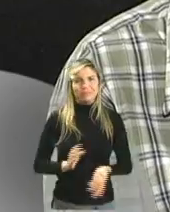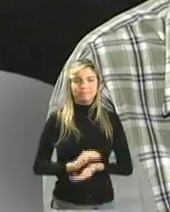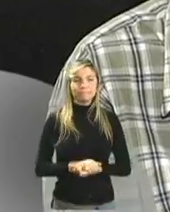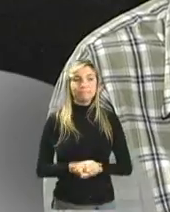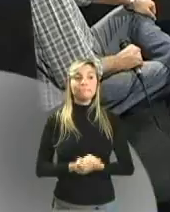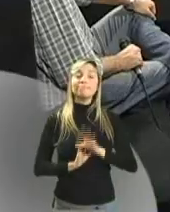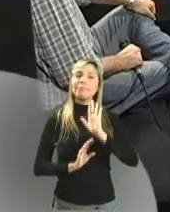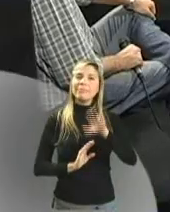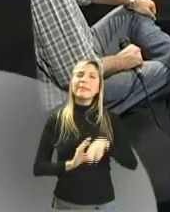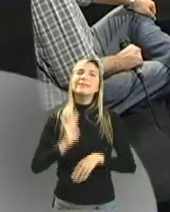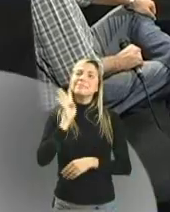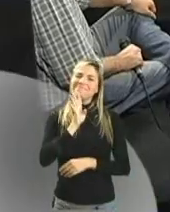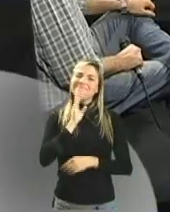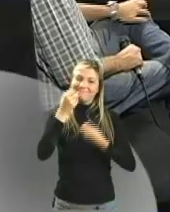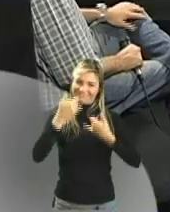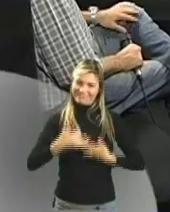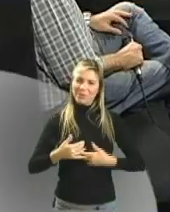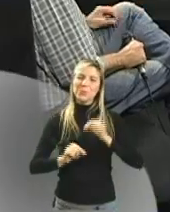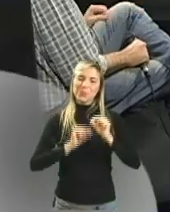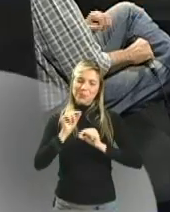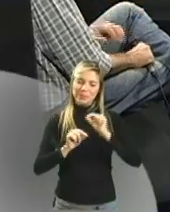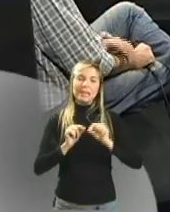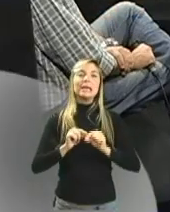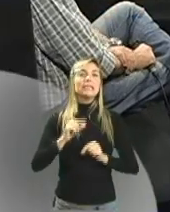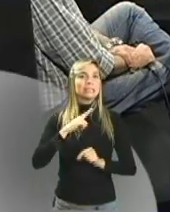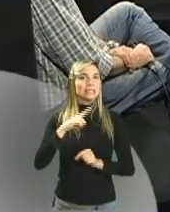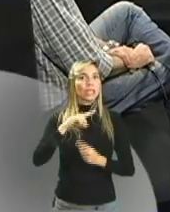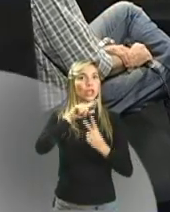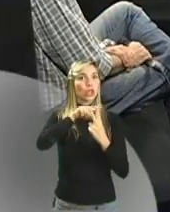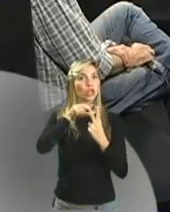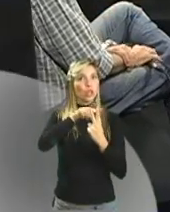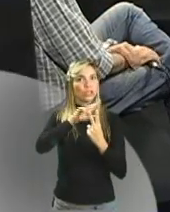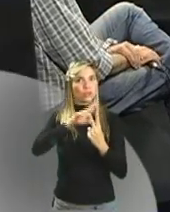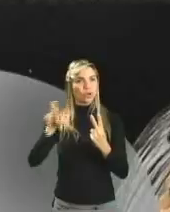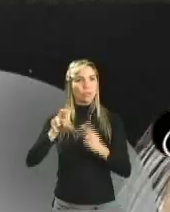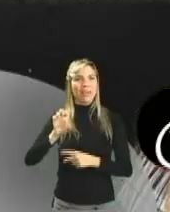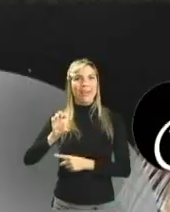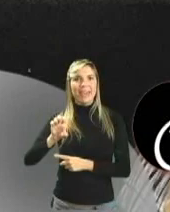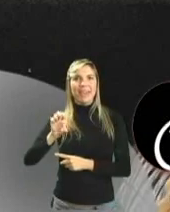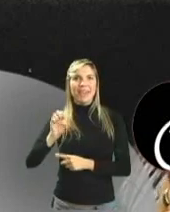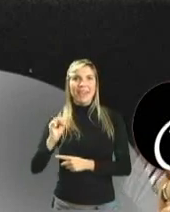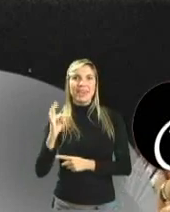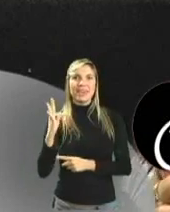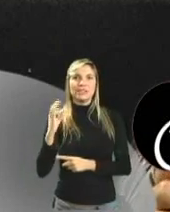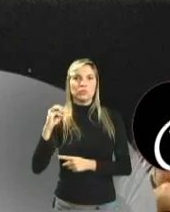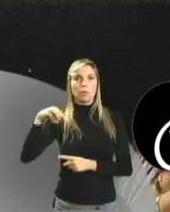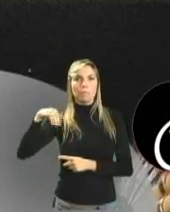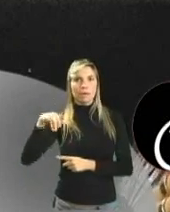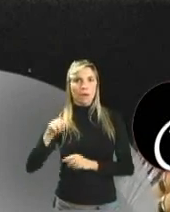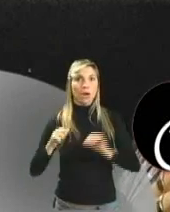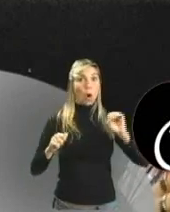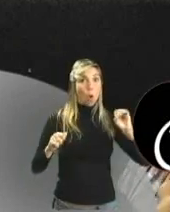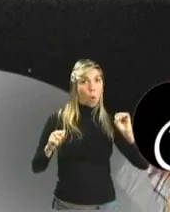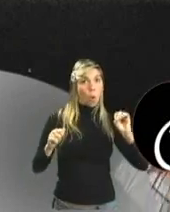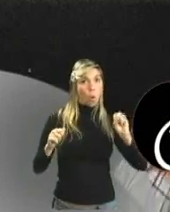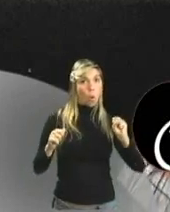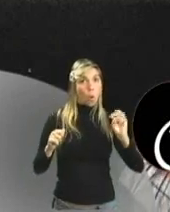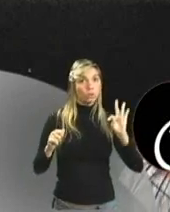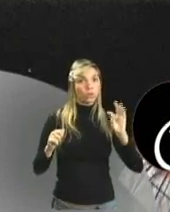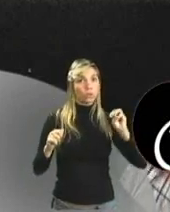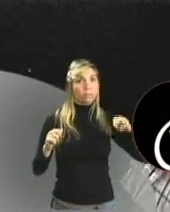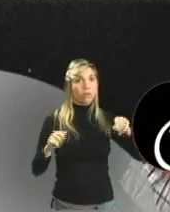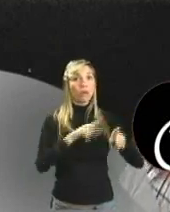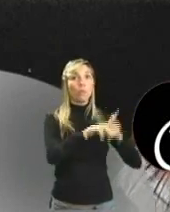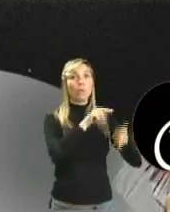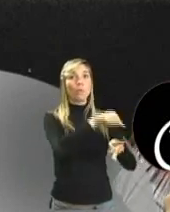do indivíduo. É interessante lembrar também que tem os dois termos, que é estomia e ostomia, sendo que o